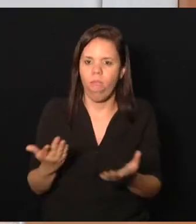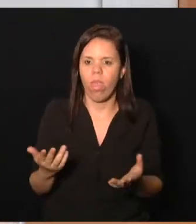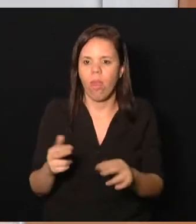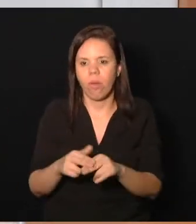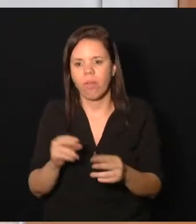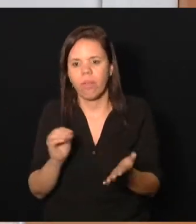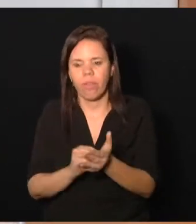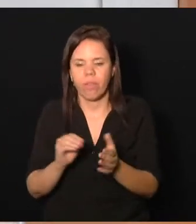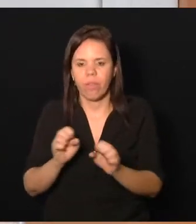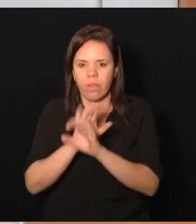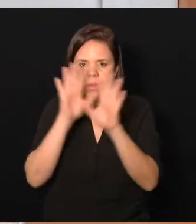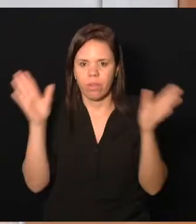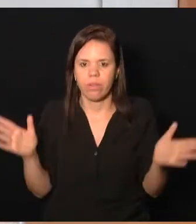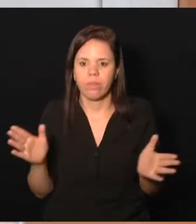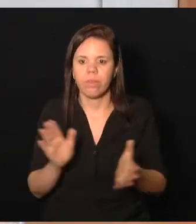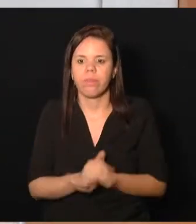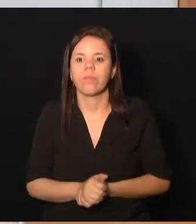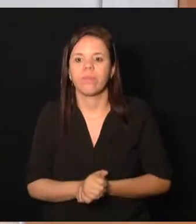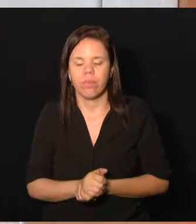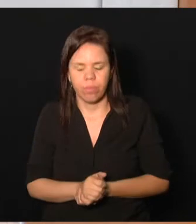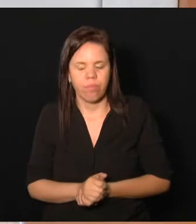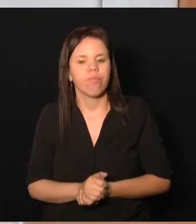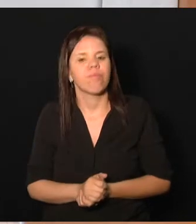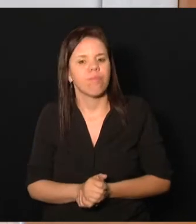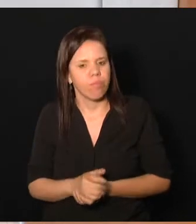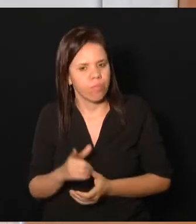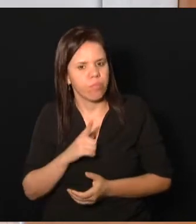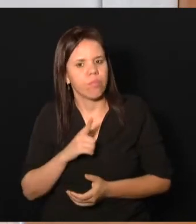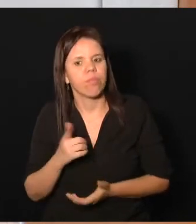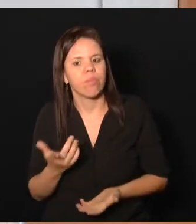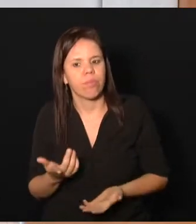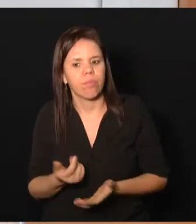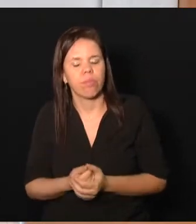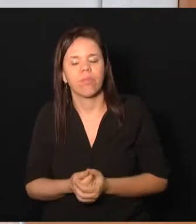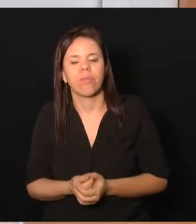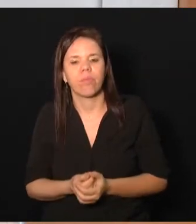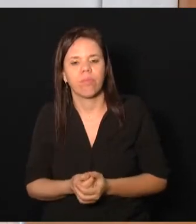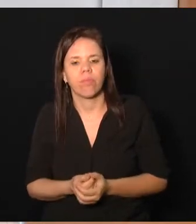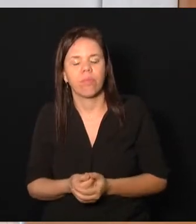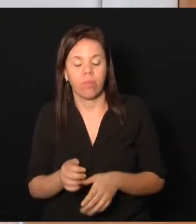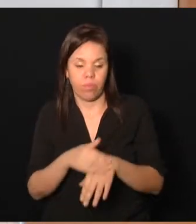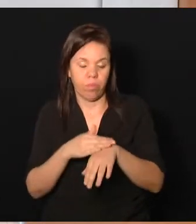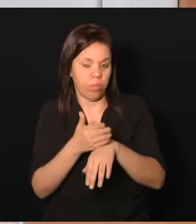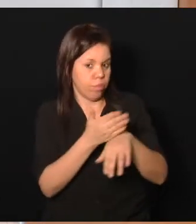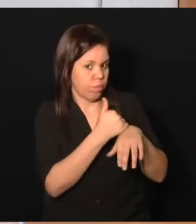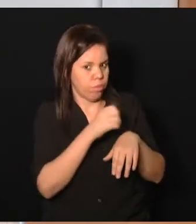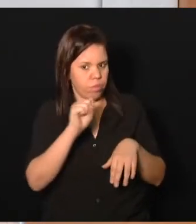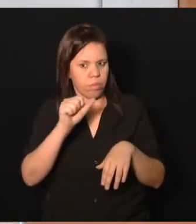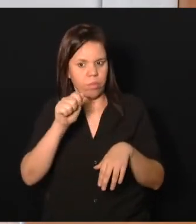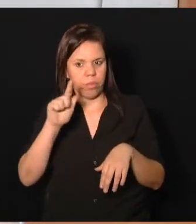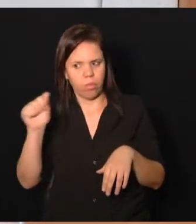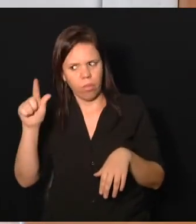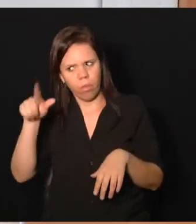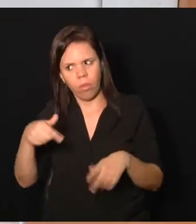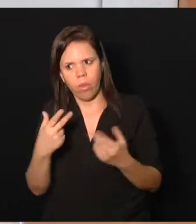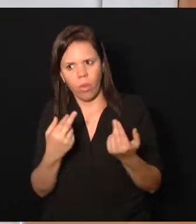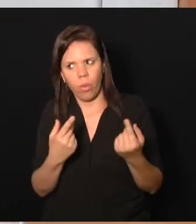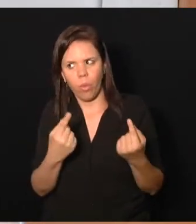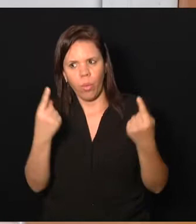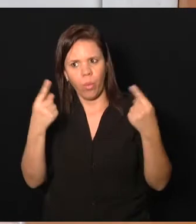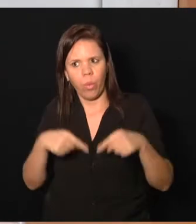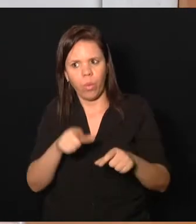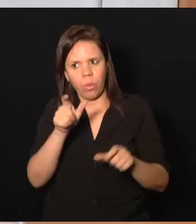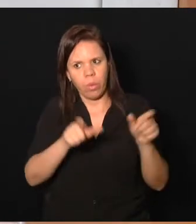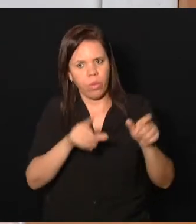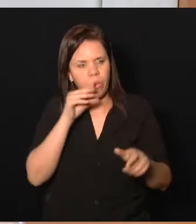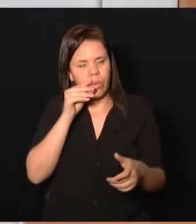falta de clareza. A gente tem isso, eu estava conversando com o Saga um pouco antes daqui, é uma violência. É